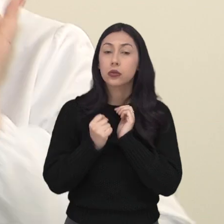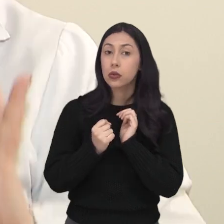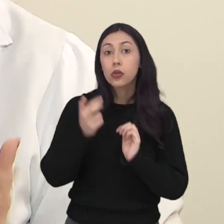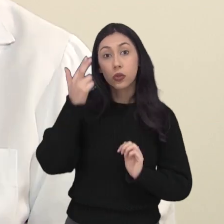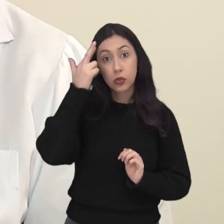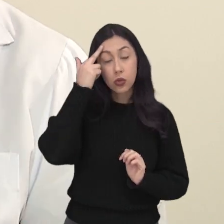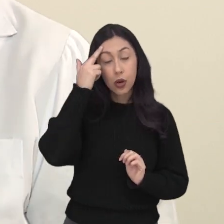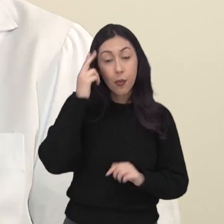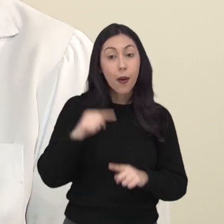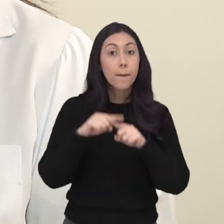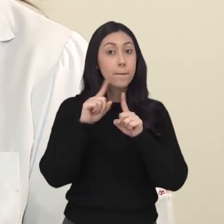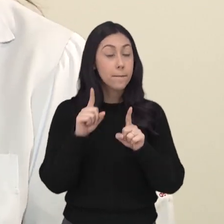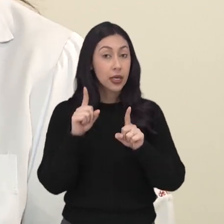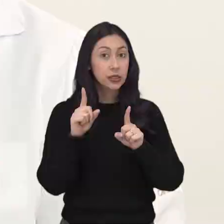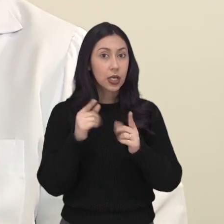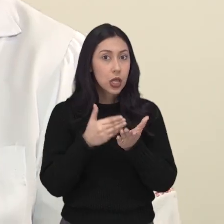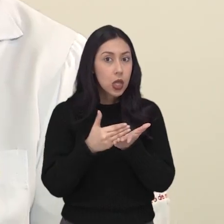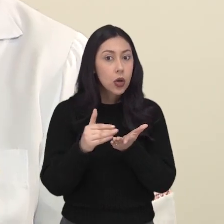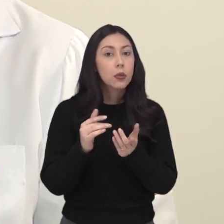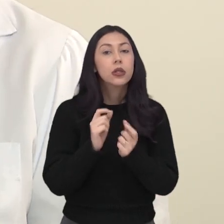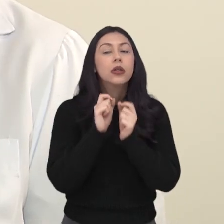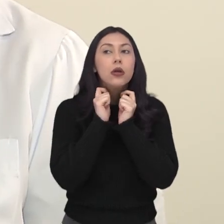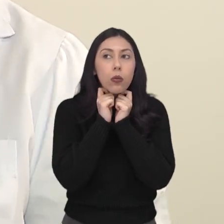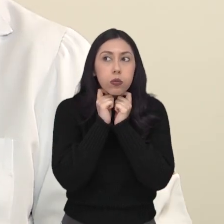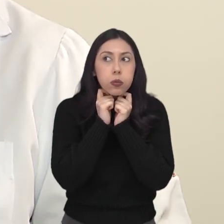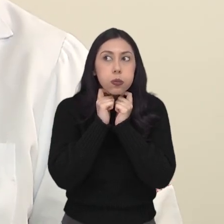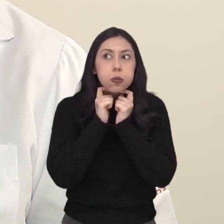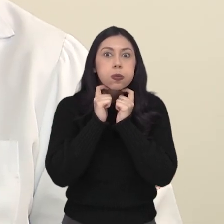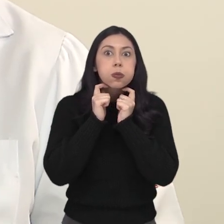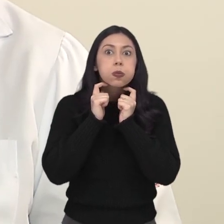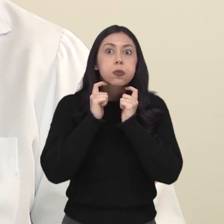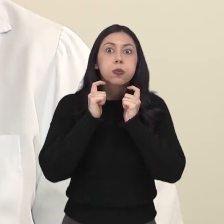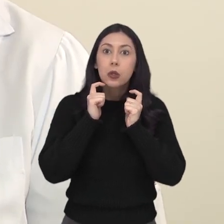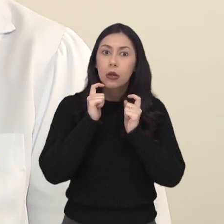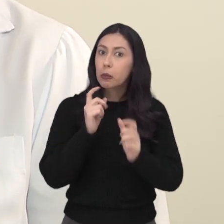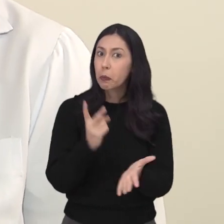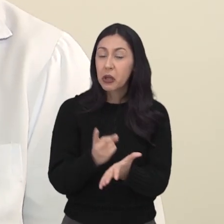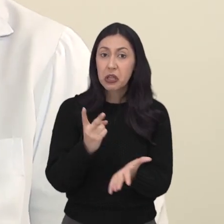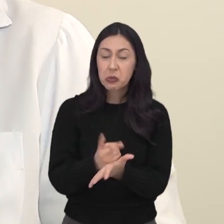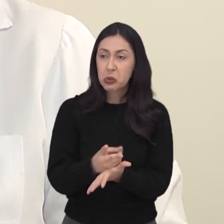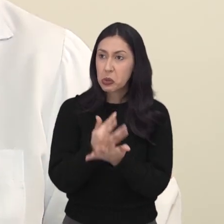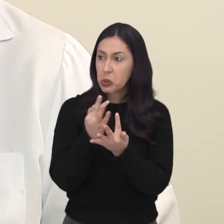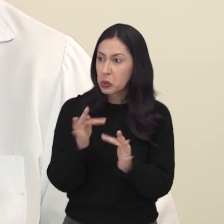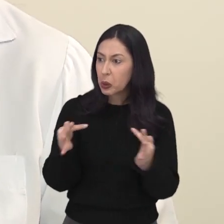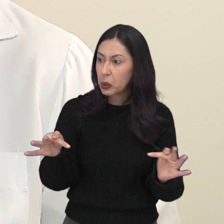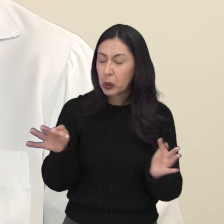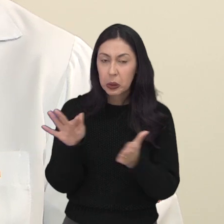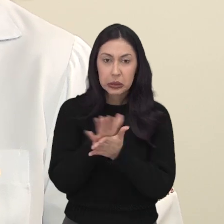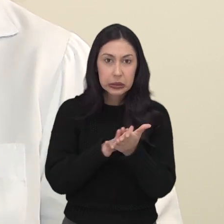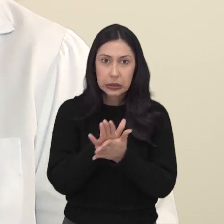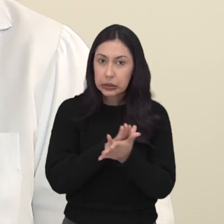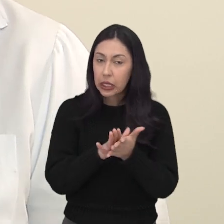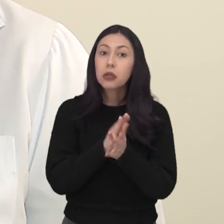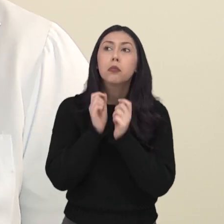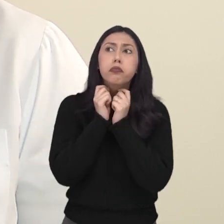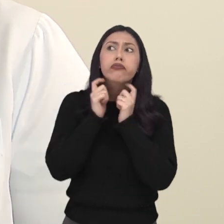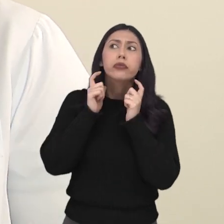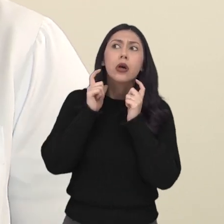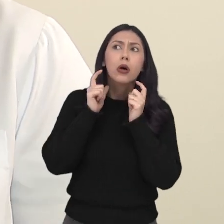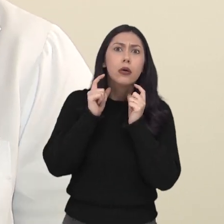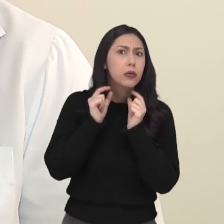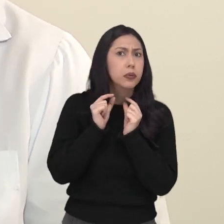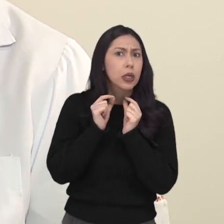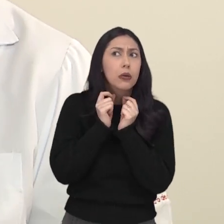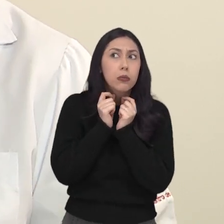dolorido aqui quando eu palpo. Isso é normal. Agora, se eu começo a ter um crescimento dessas ínguas, fora de um período infeccioso, um crescimento